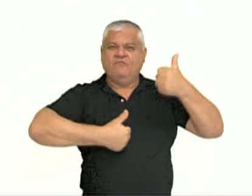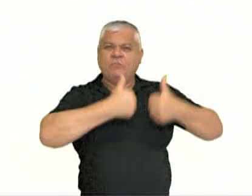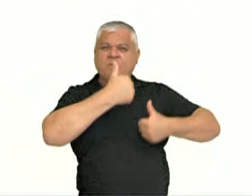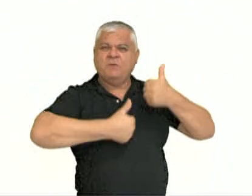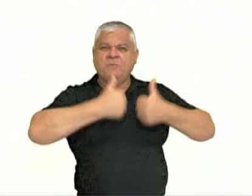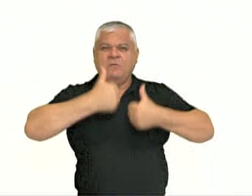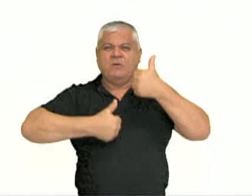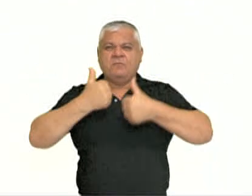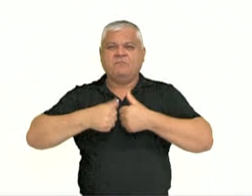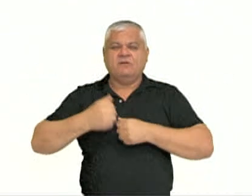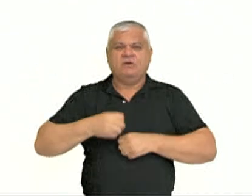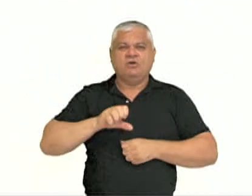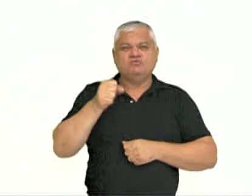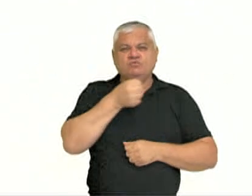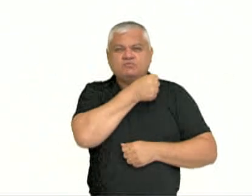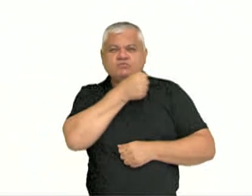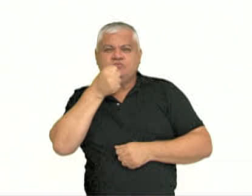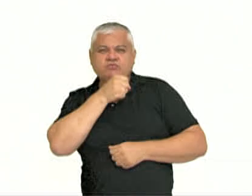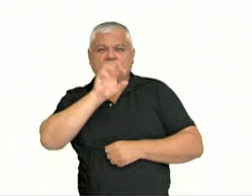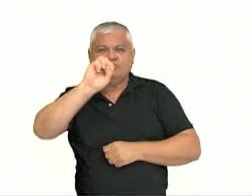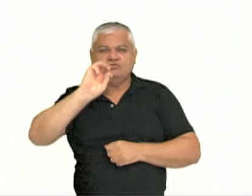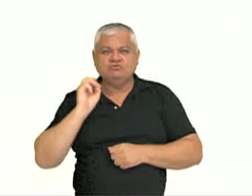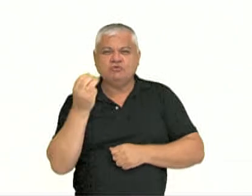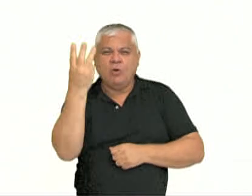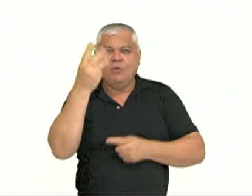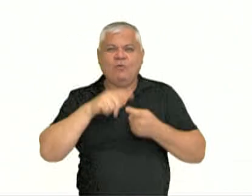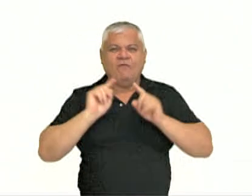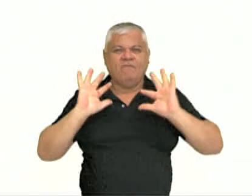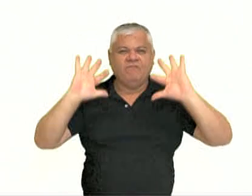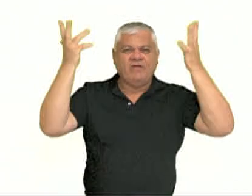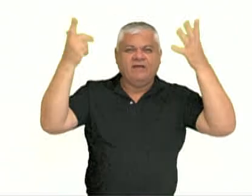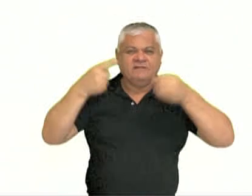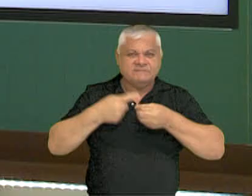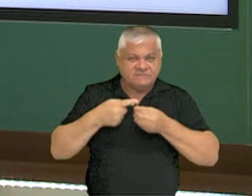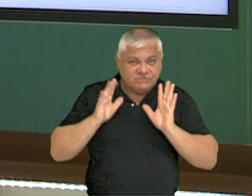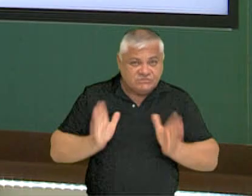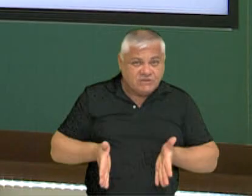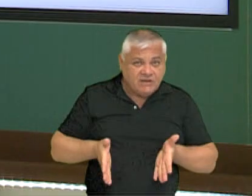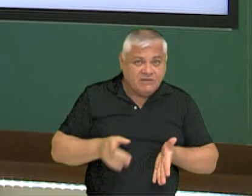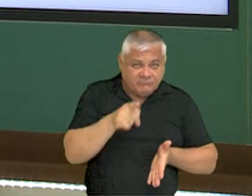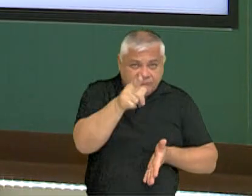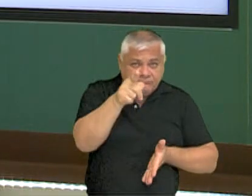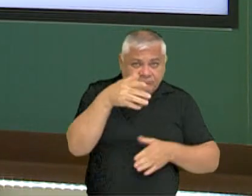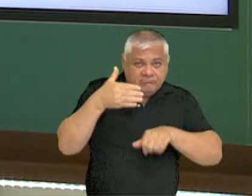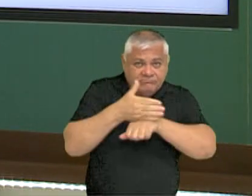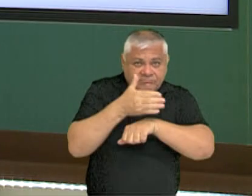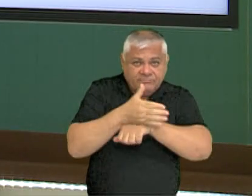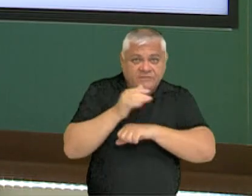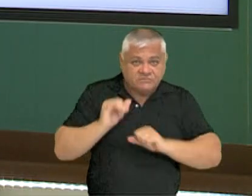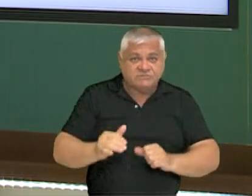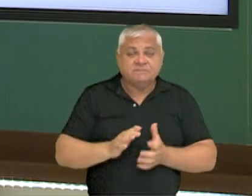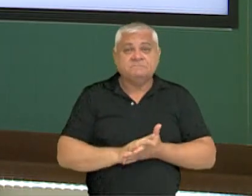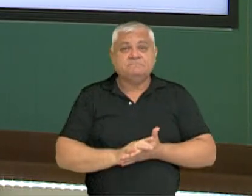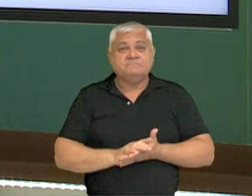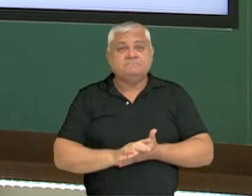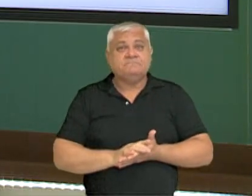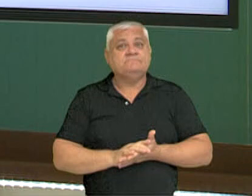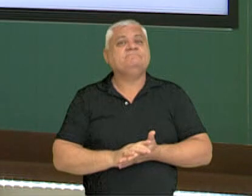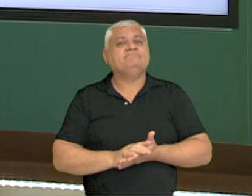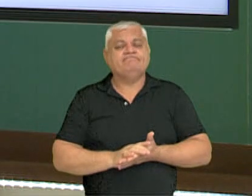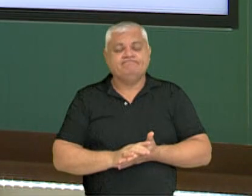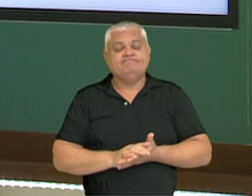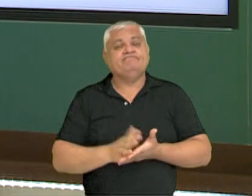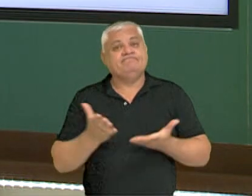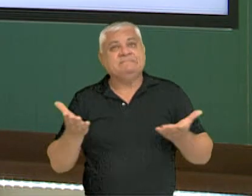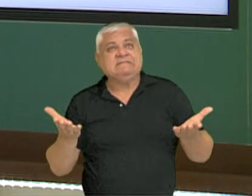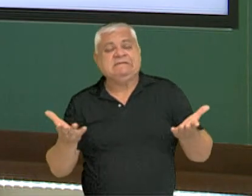futebol, shows, festividades em sua cidade? E aí, já participou? Professor, não tive a